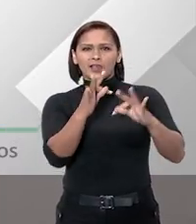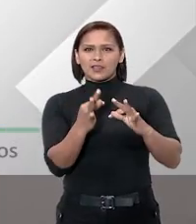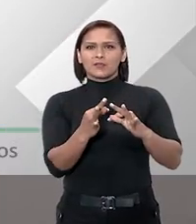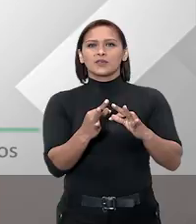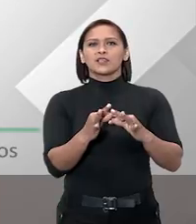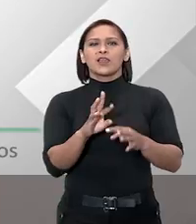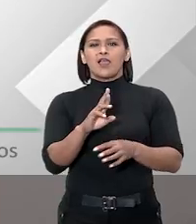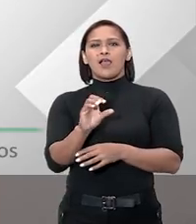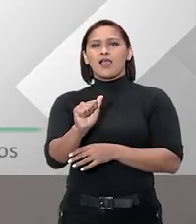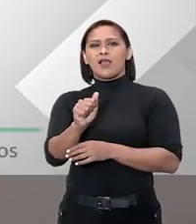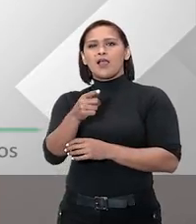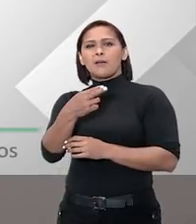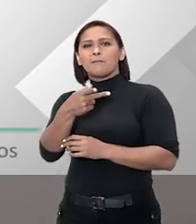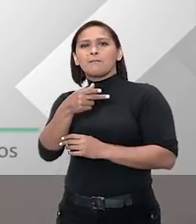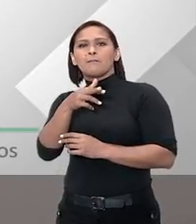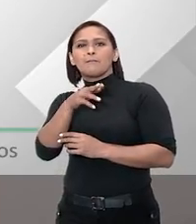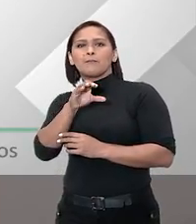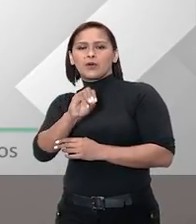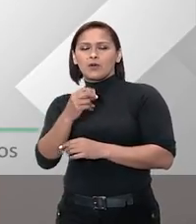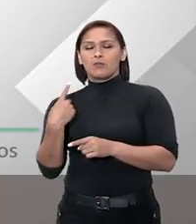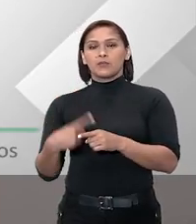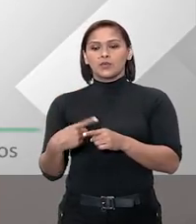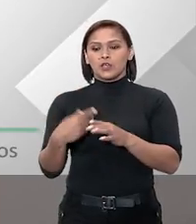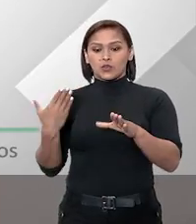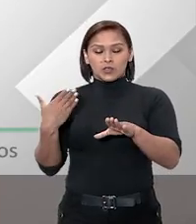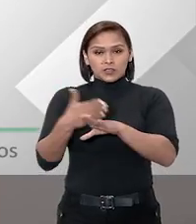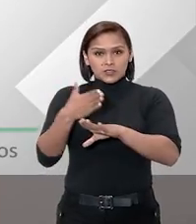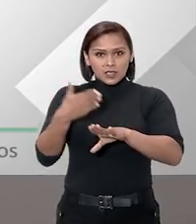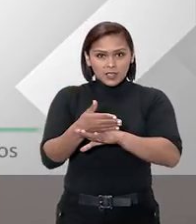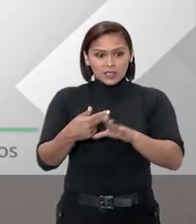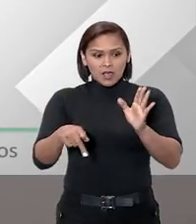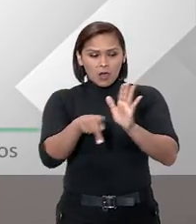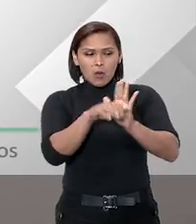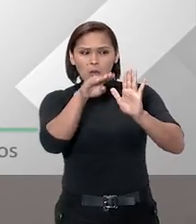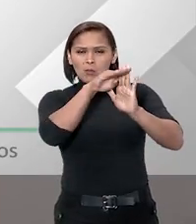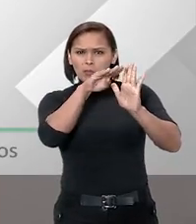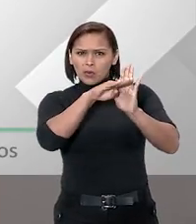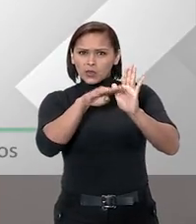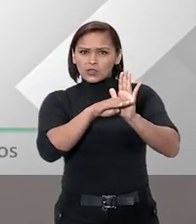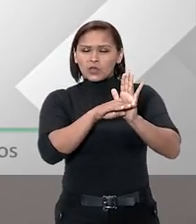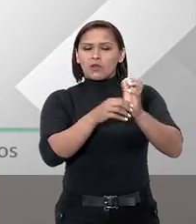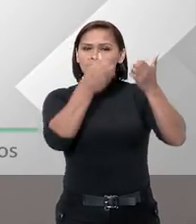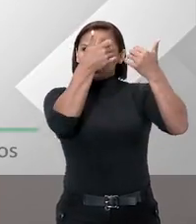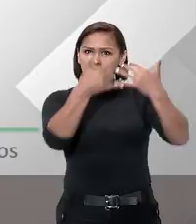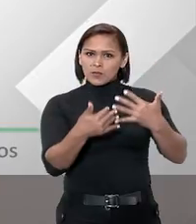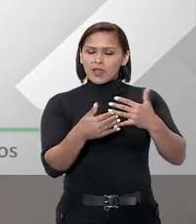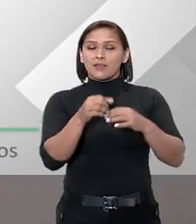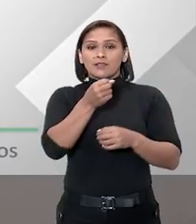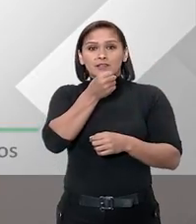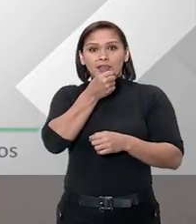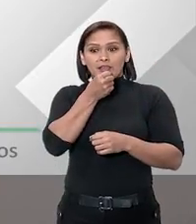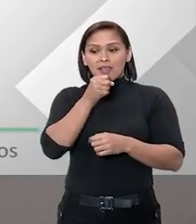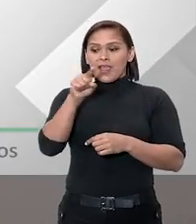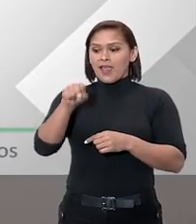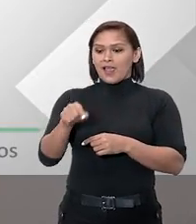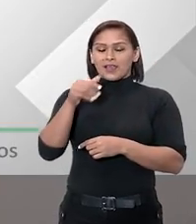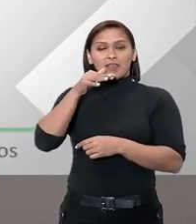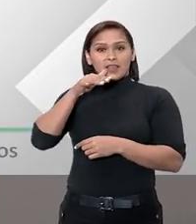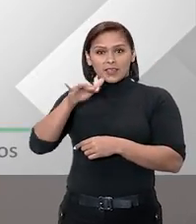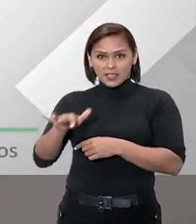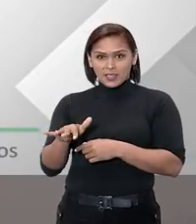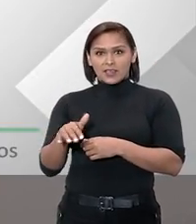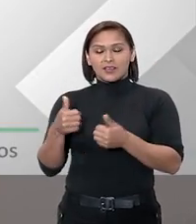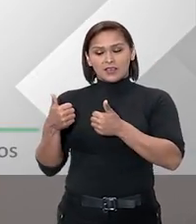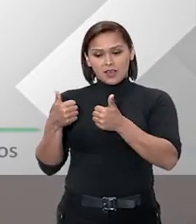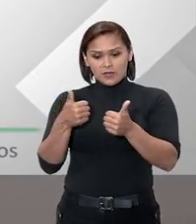sequência de rapport. Porque quando a gente entrar no protocolo propriamente dito da entrevista, aquela pessoa